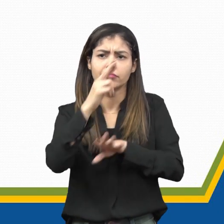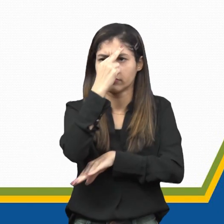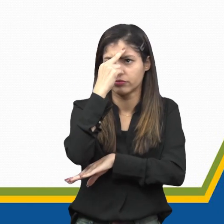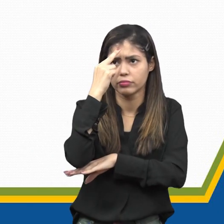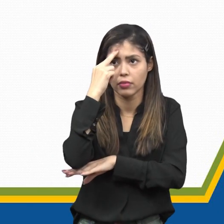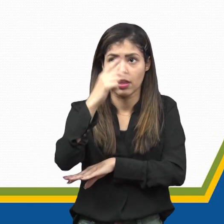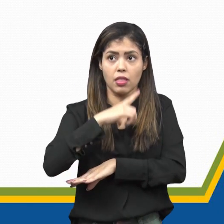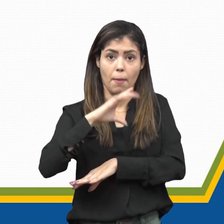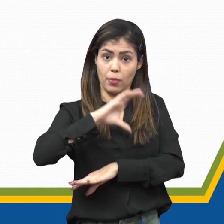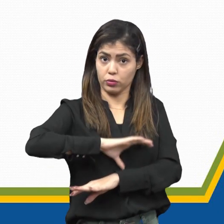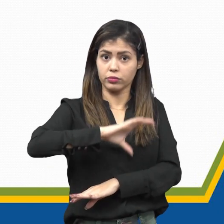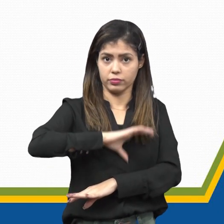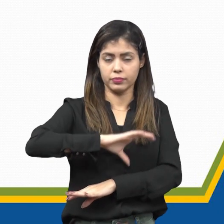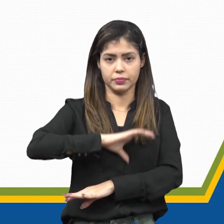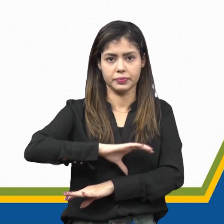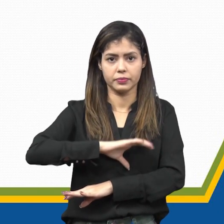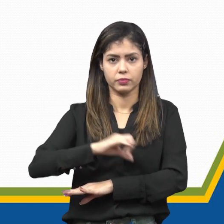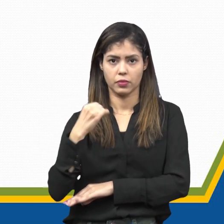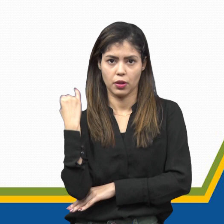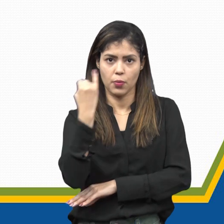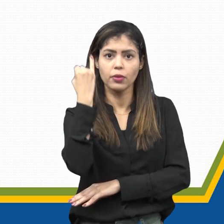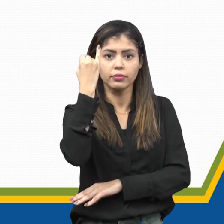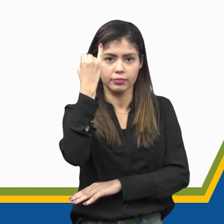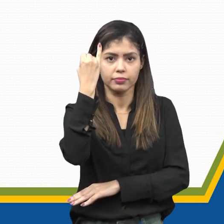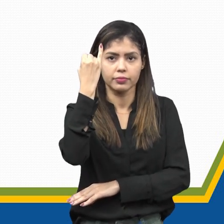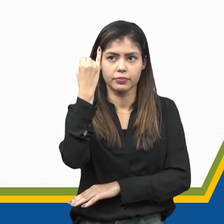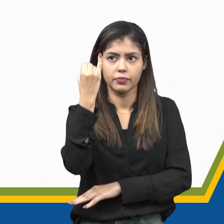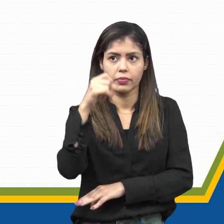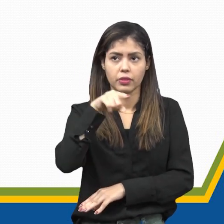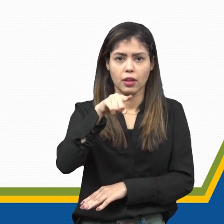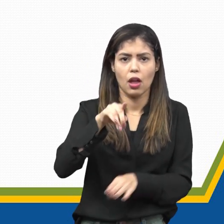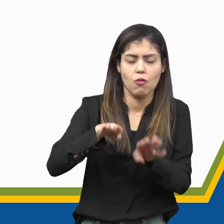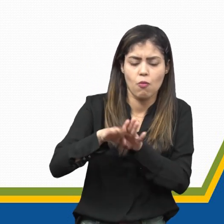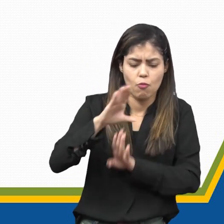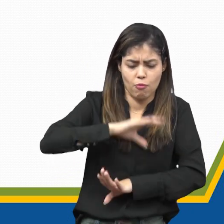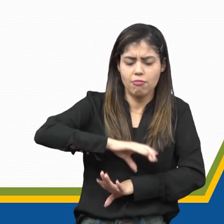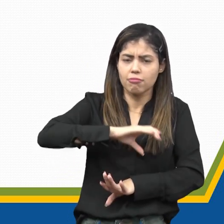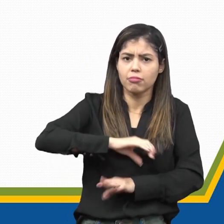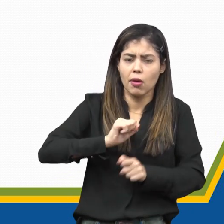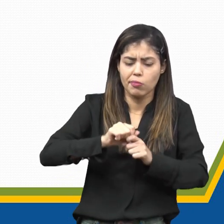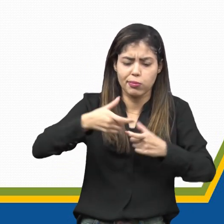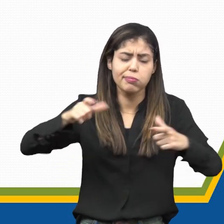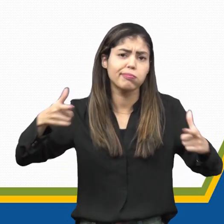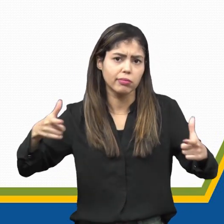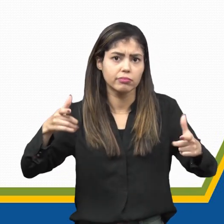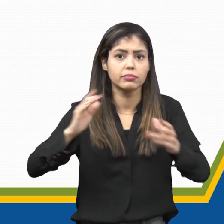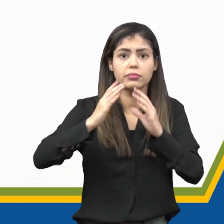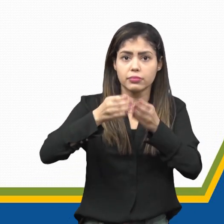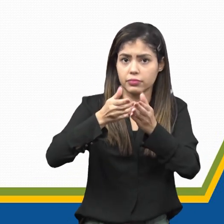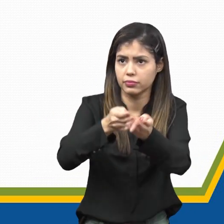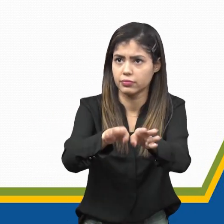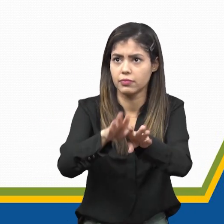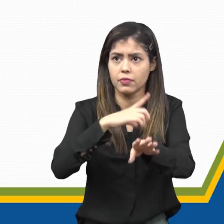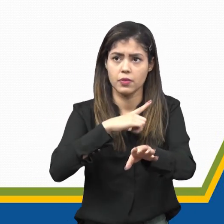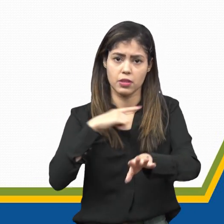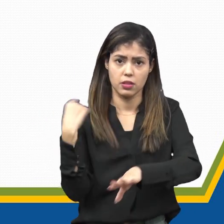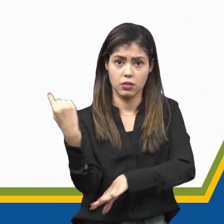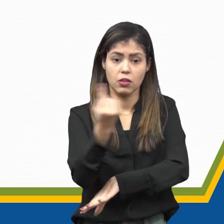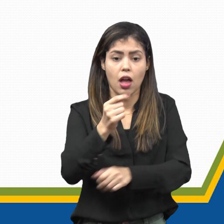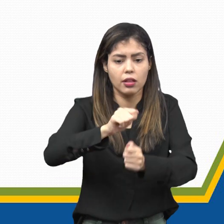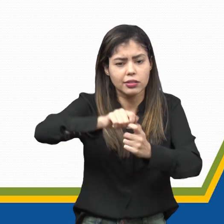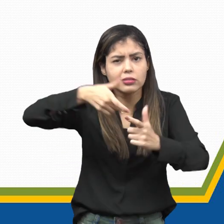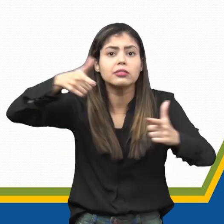tem Portugal, como pioneirismo aí, esse pioneirismo português na expansão marítima, no contexto das